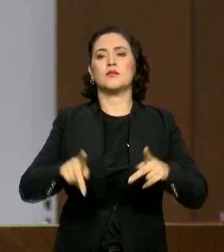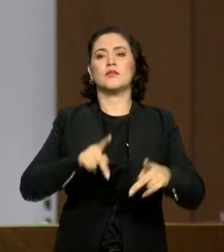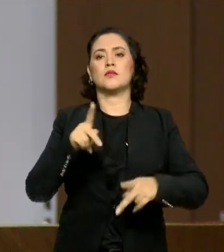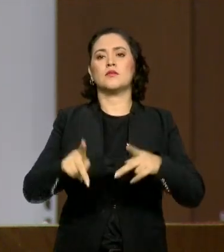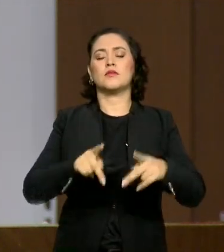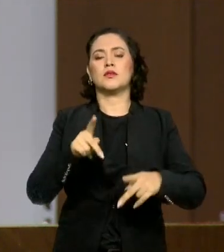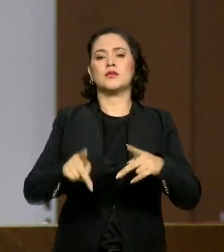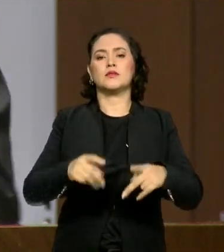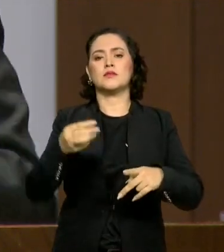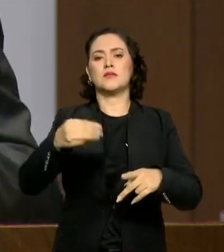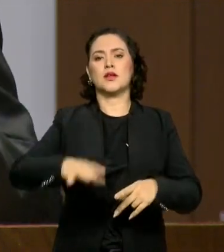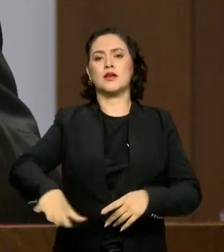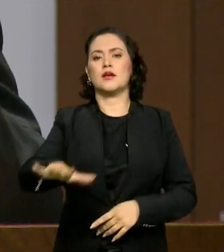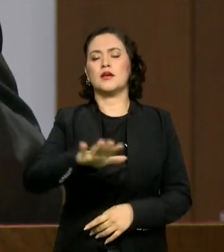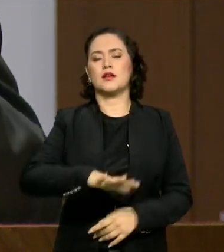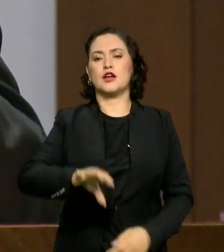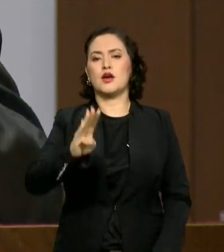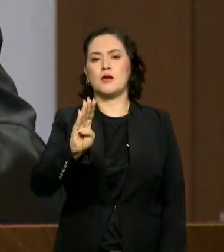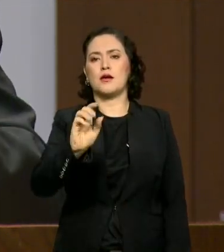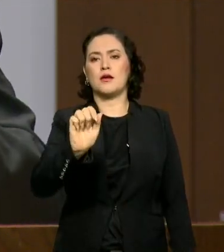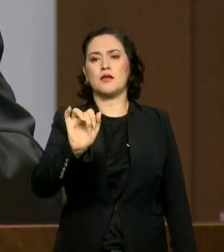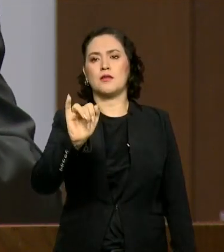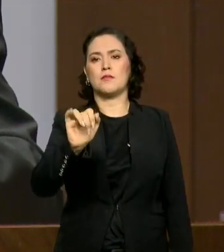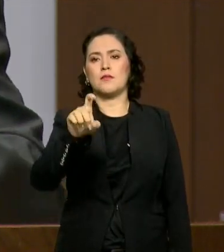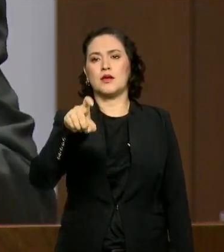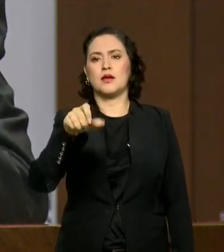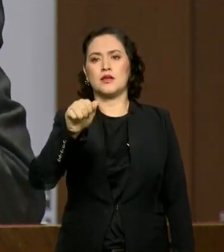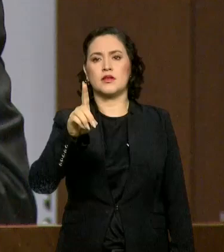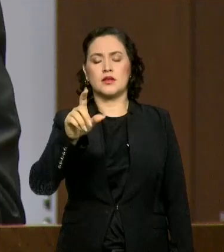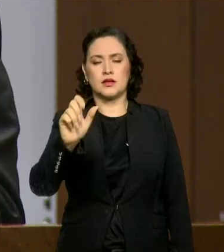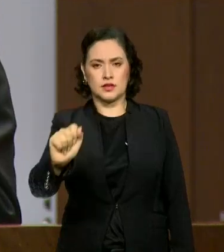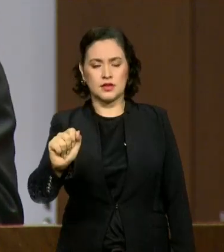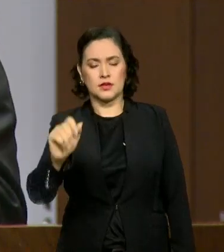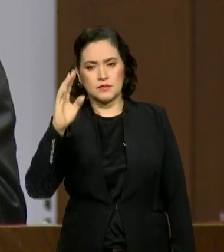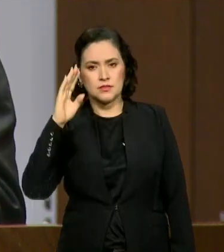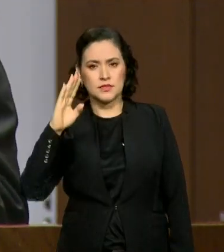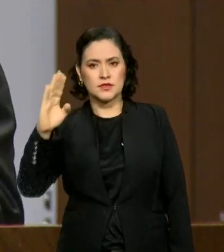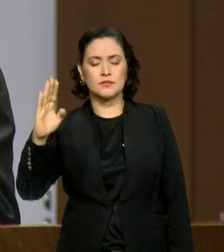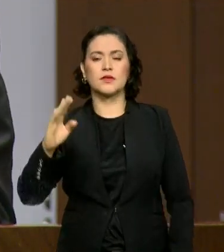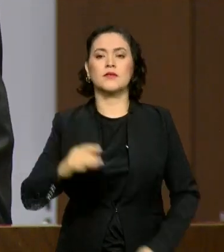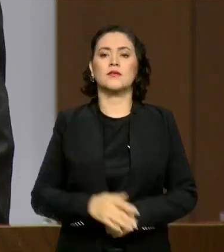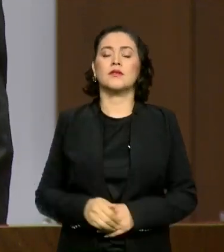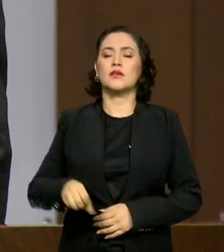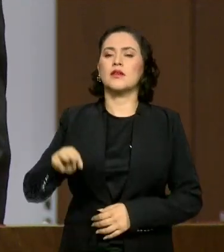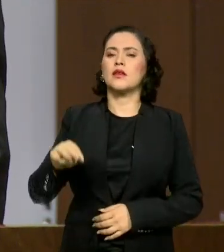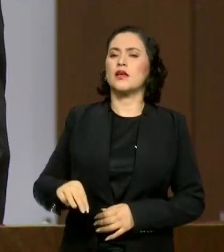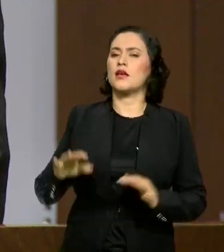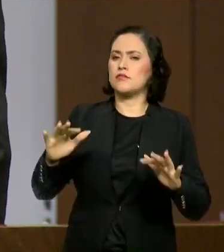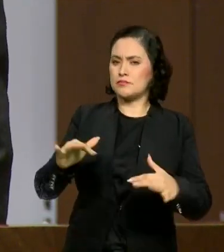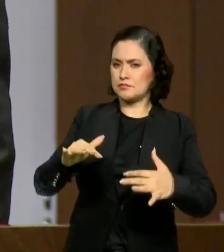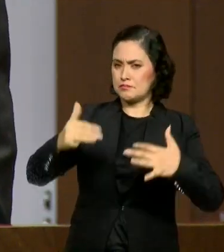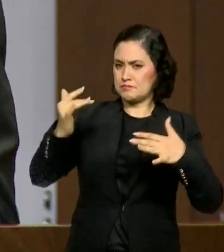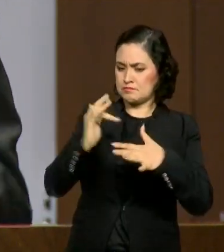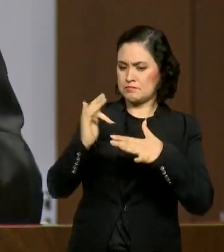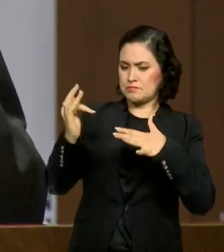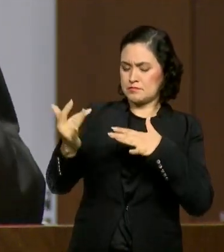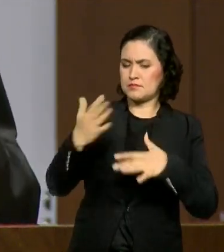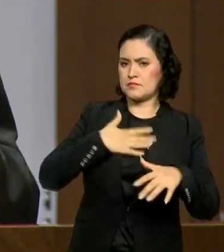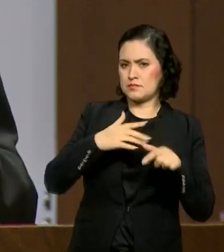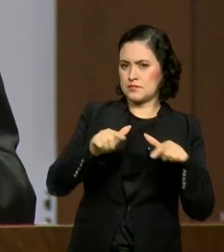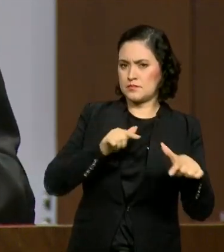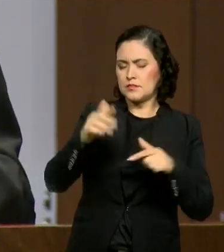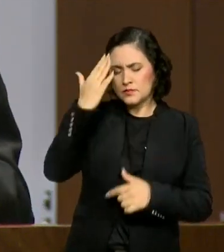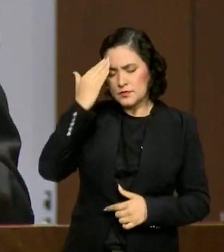povo da Baixada. E quem me acompanha e segue as minhas redes sociais e acompanha o meu trabalho, sabe que desde o